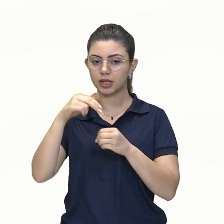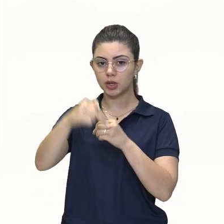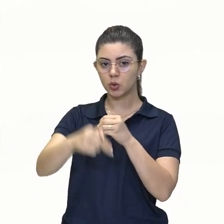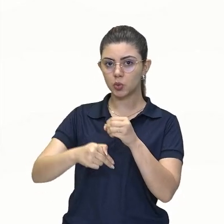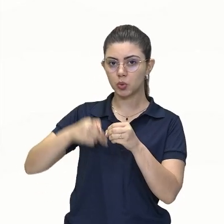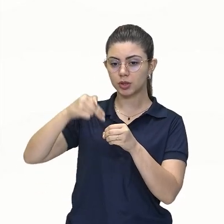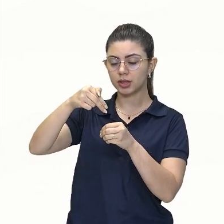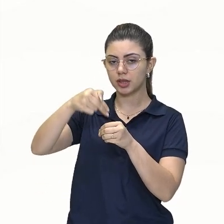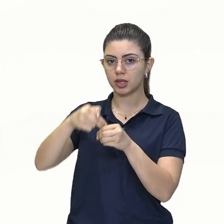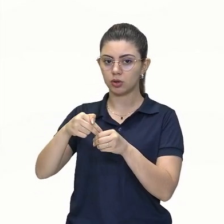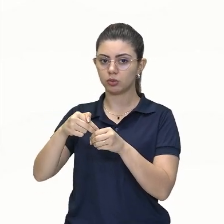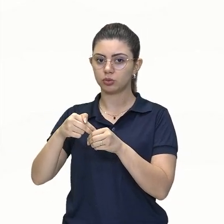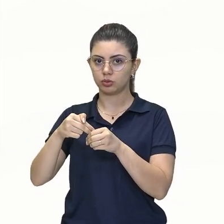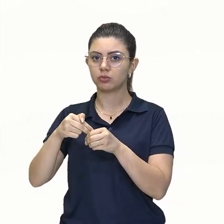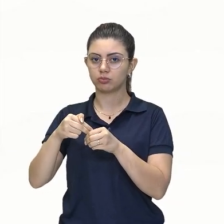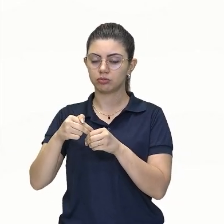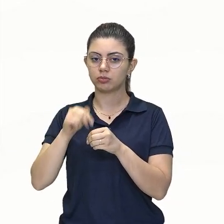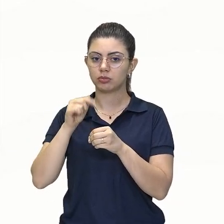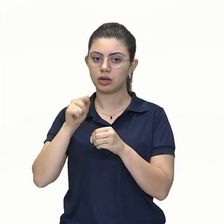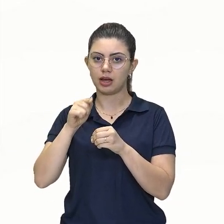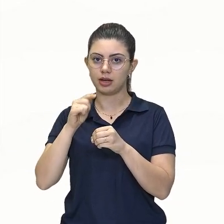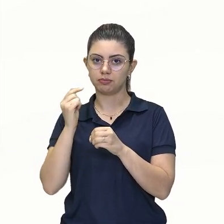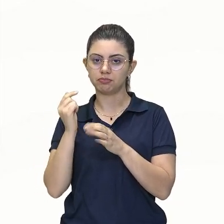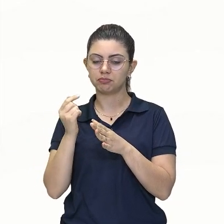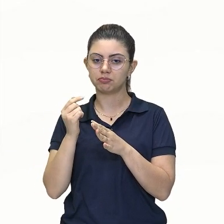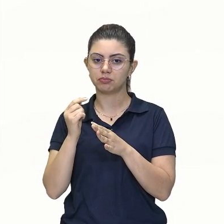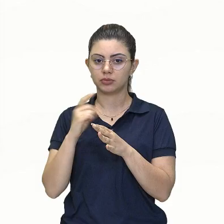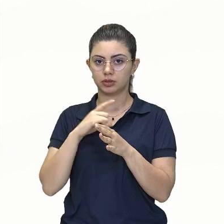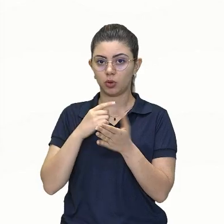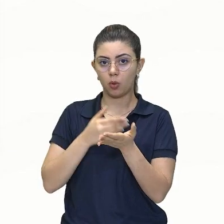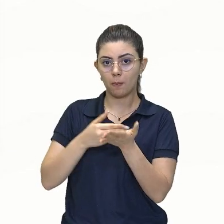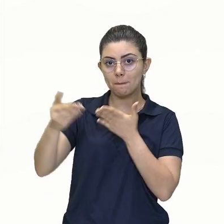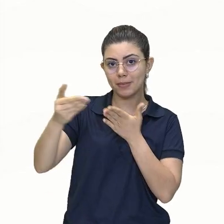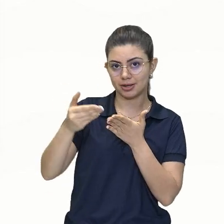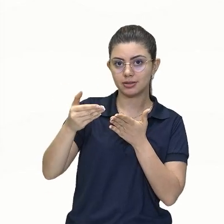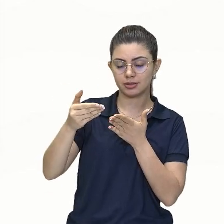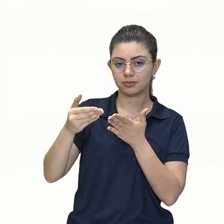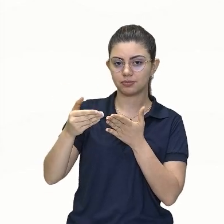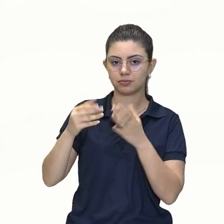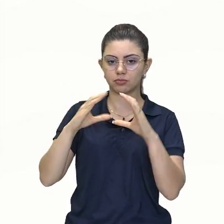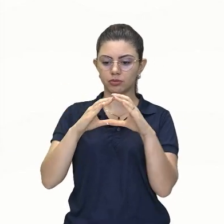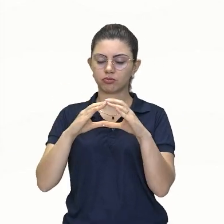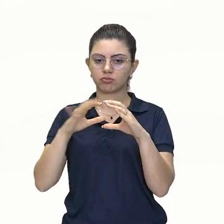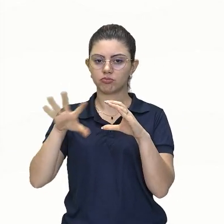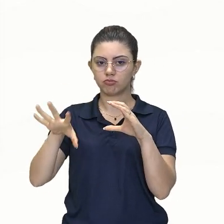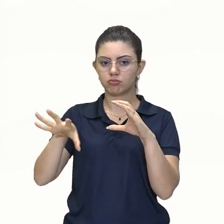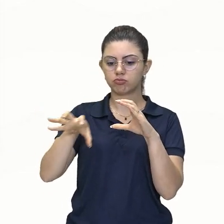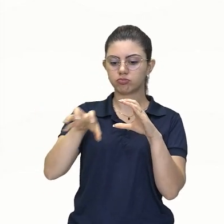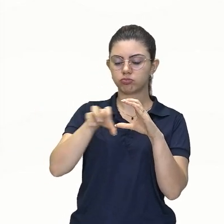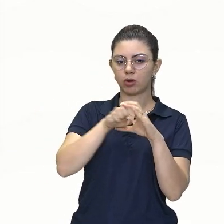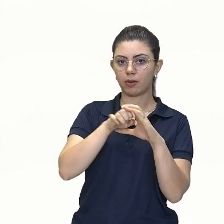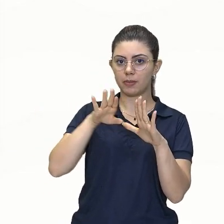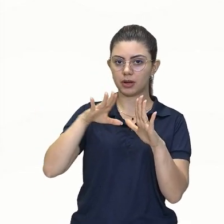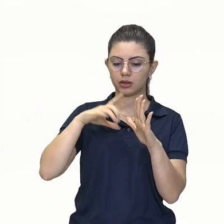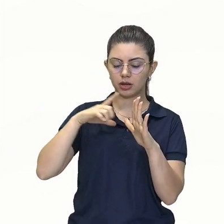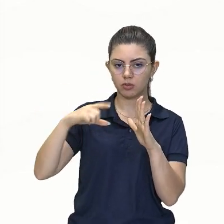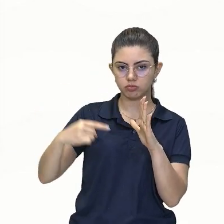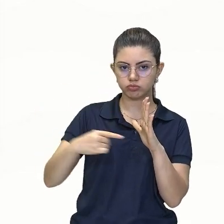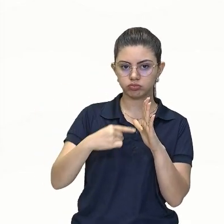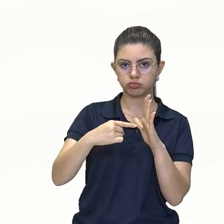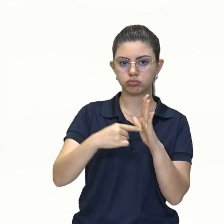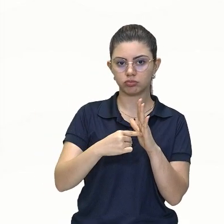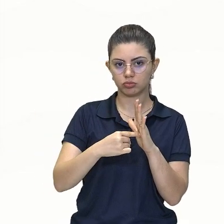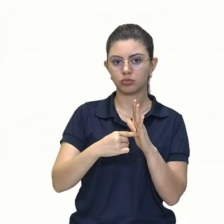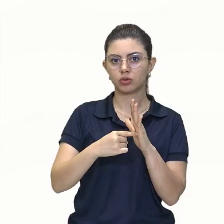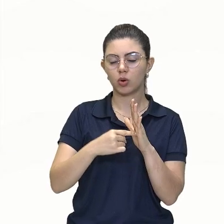direção desse núcleo, né? Lança-se um nêutron, que é o início da reação. Esse nêutron, ao atingir esse núcleo que estava